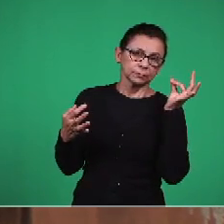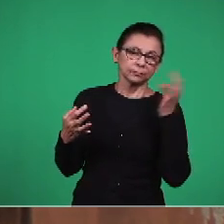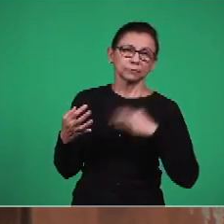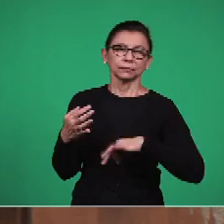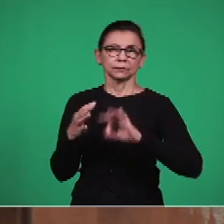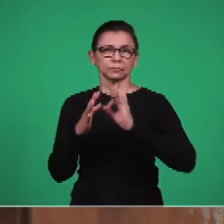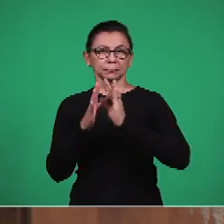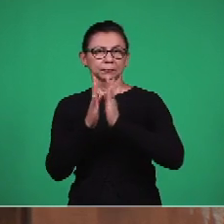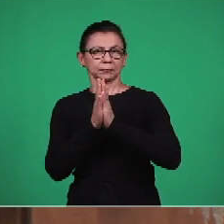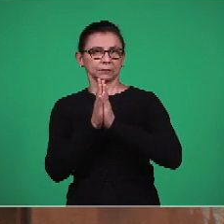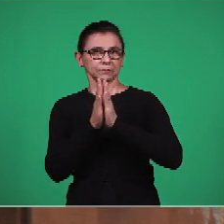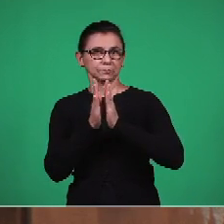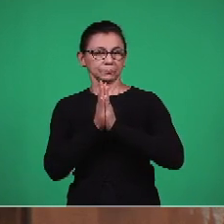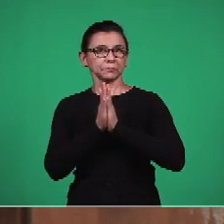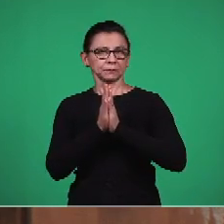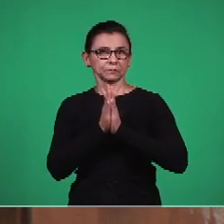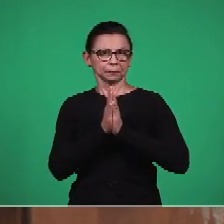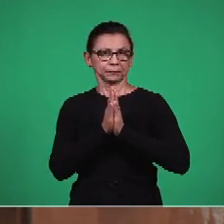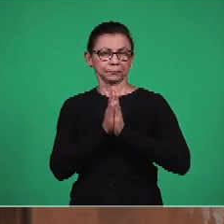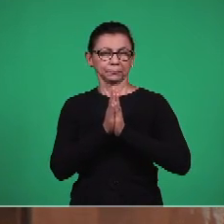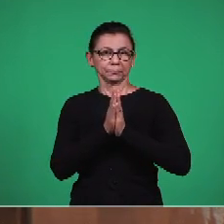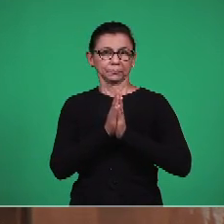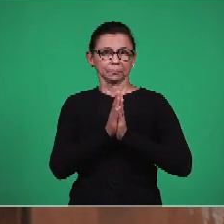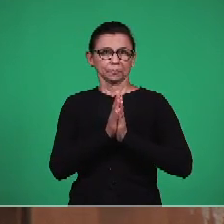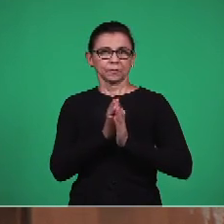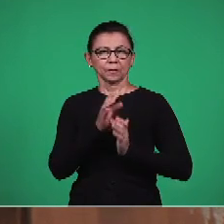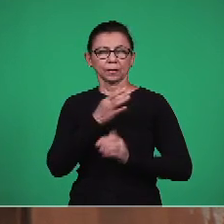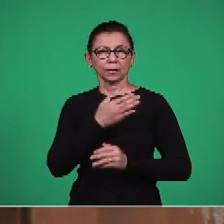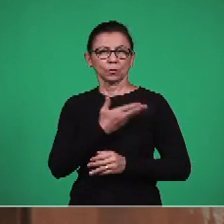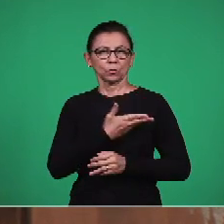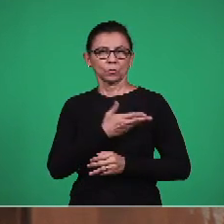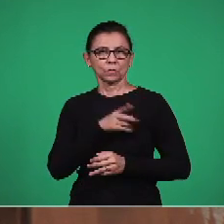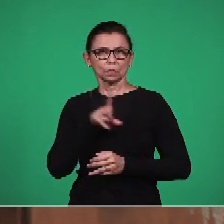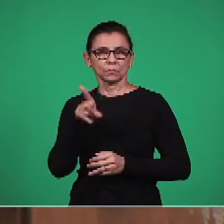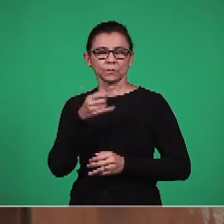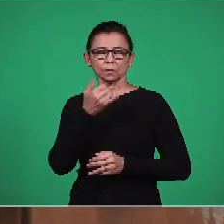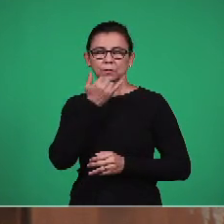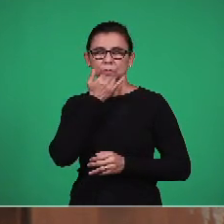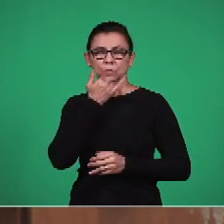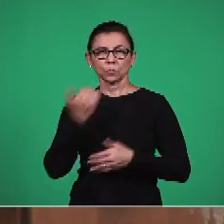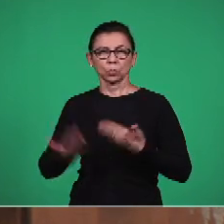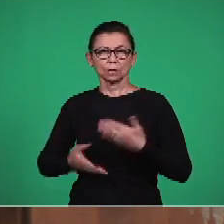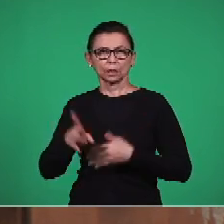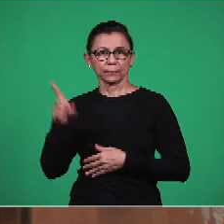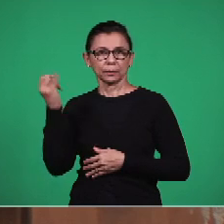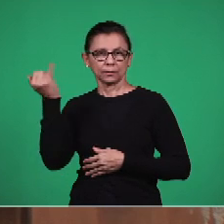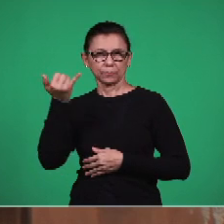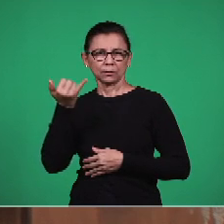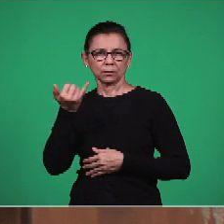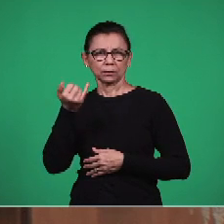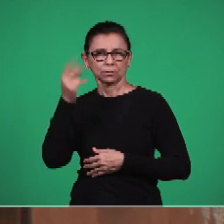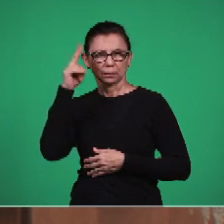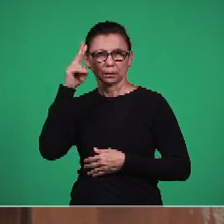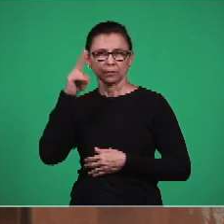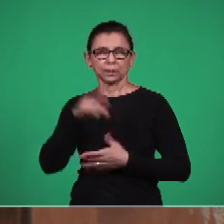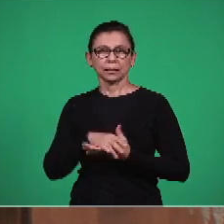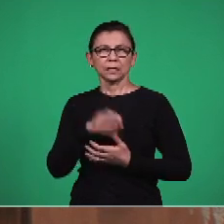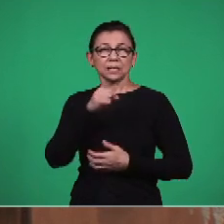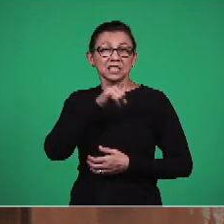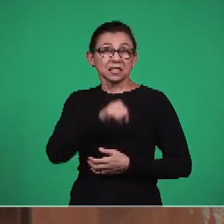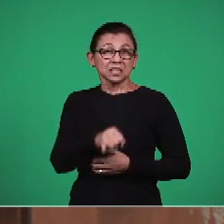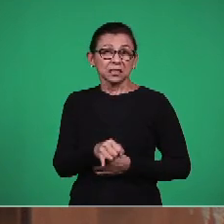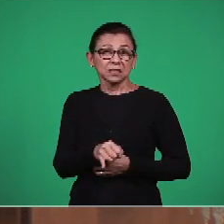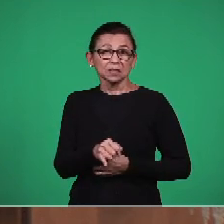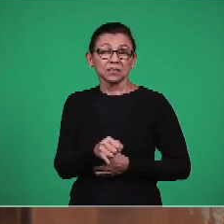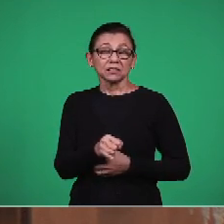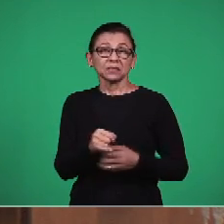Foi o que o irmão falou. Porque se você não estiver orando em oração, não vem revelação, não vem orientação, não